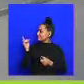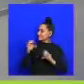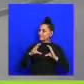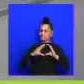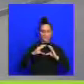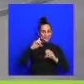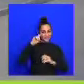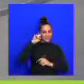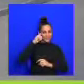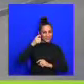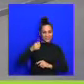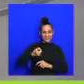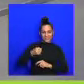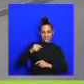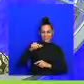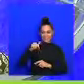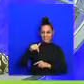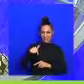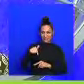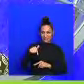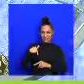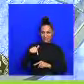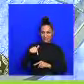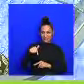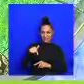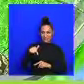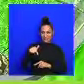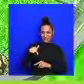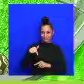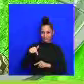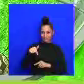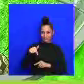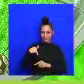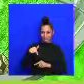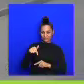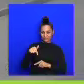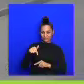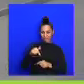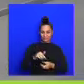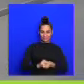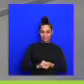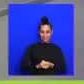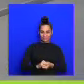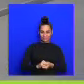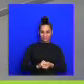Bola preta, número 7.